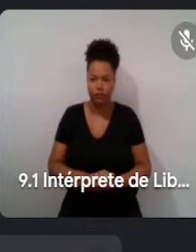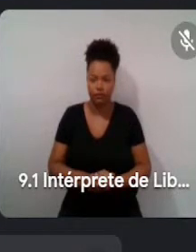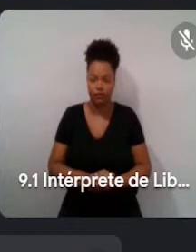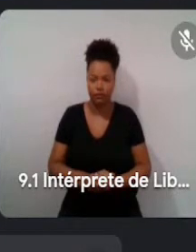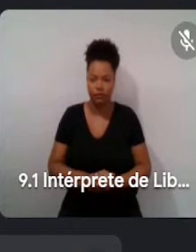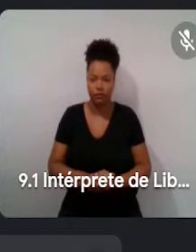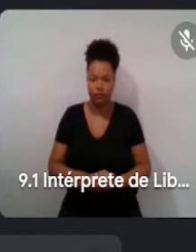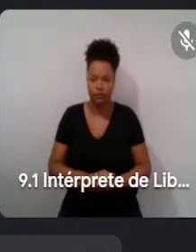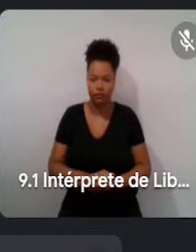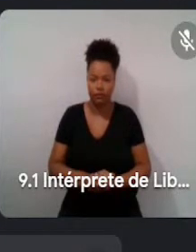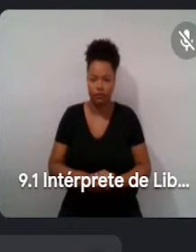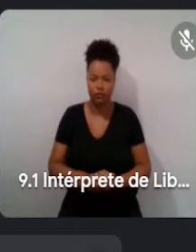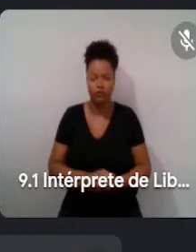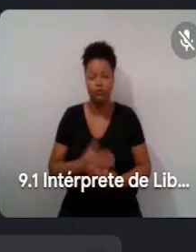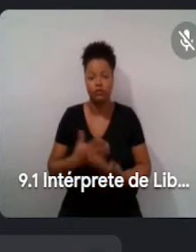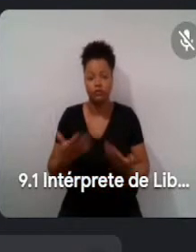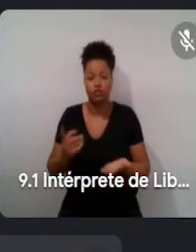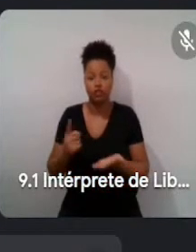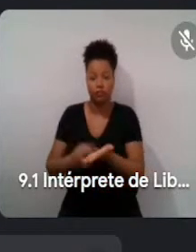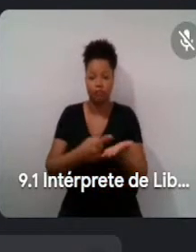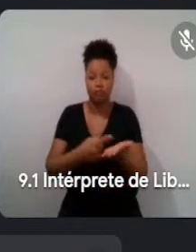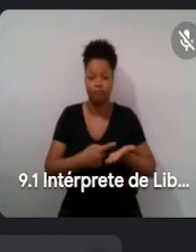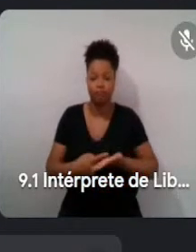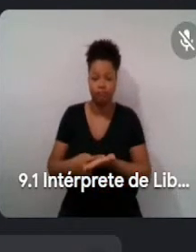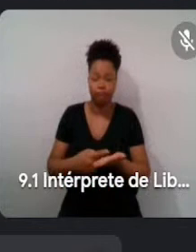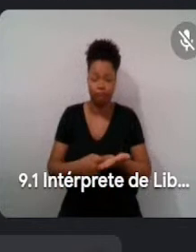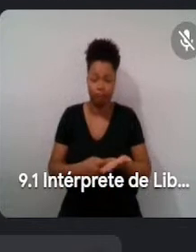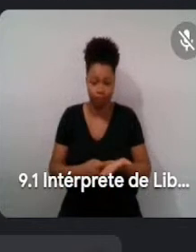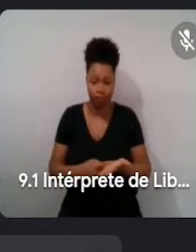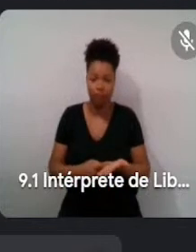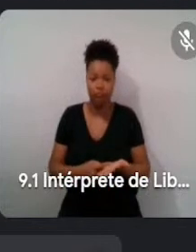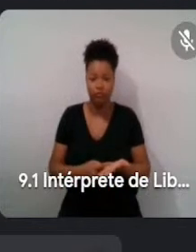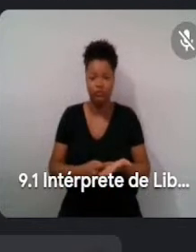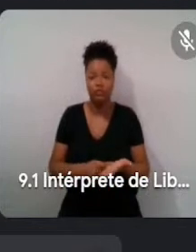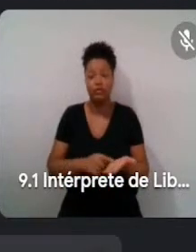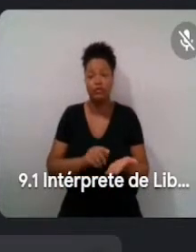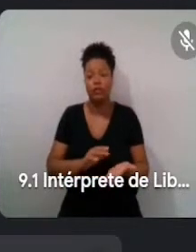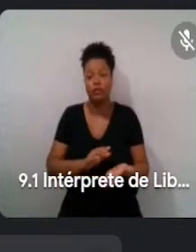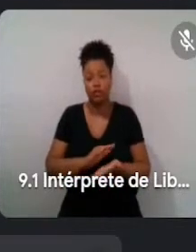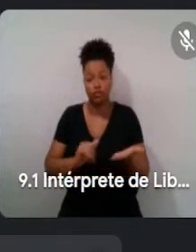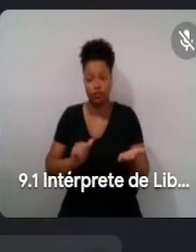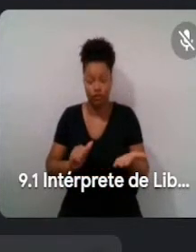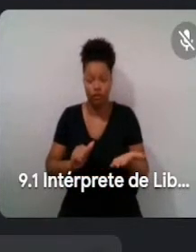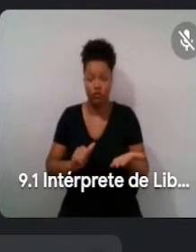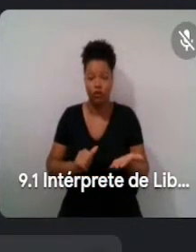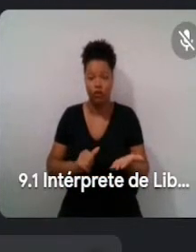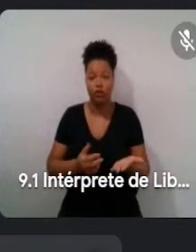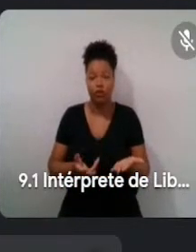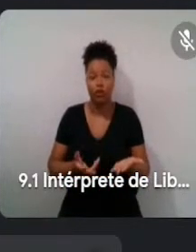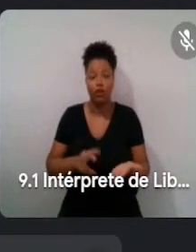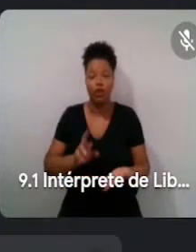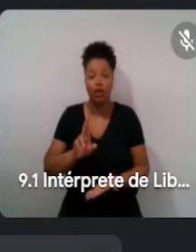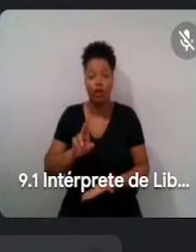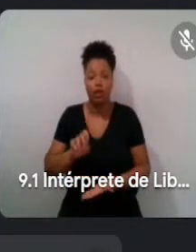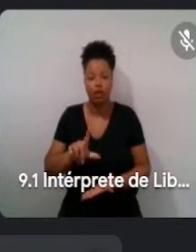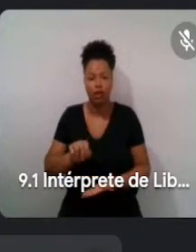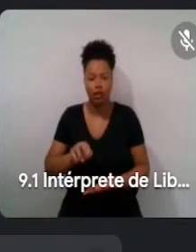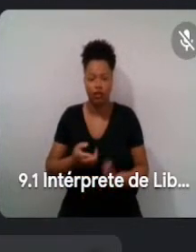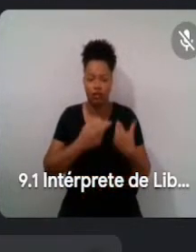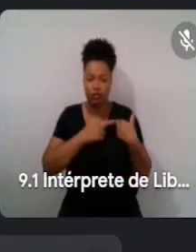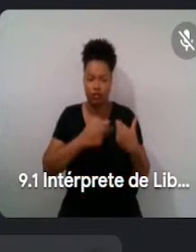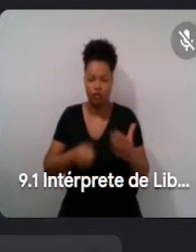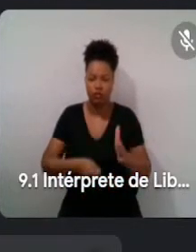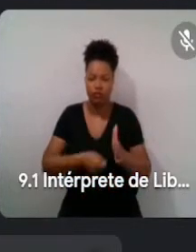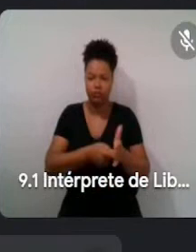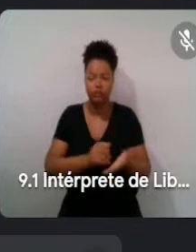Então, fica consignado aí a retificação, o ilustre relator, e de antemão já cumprimento